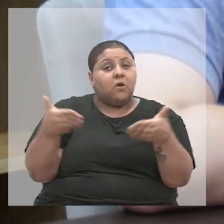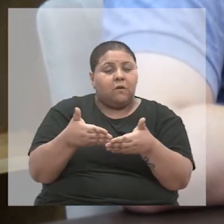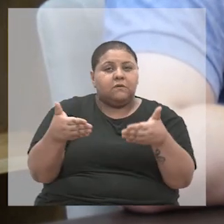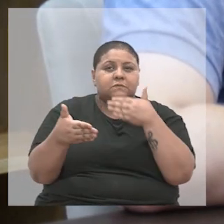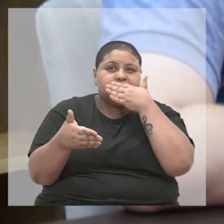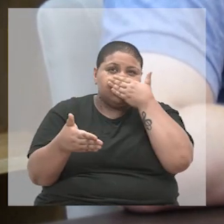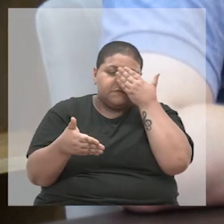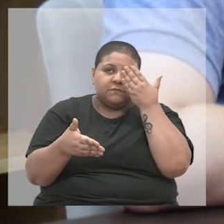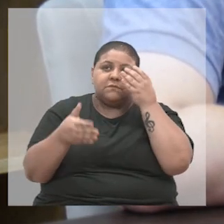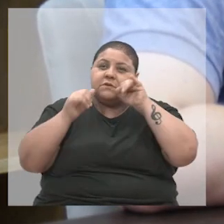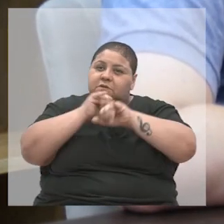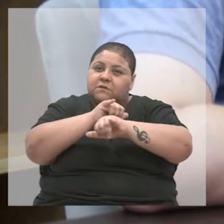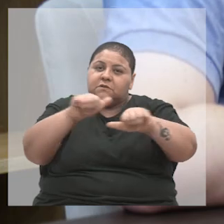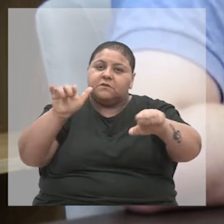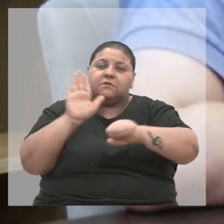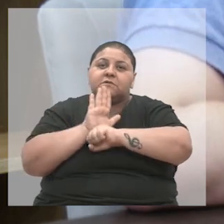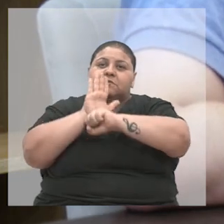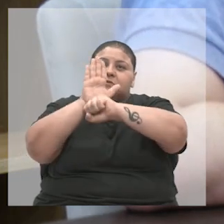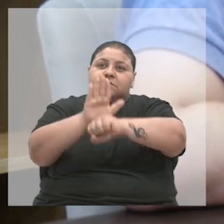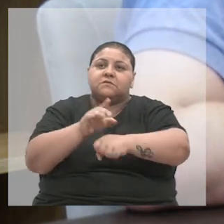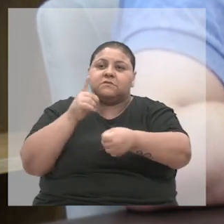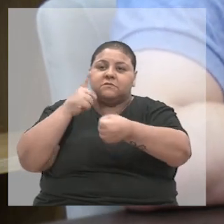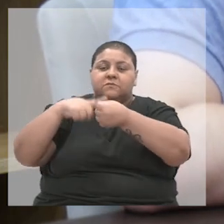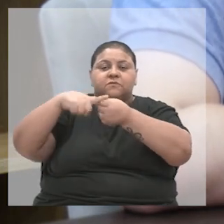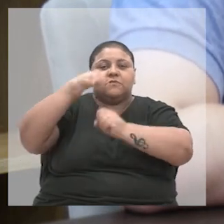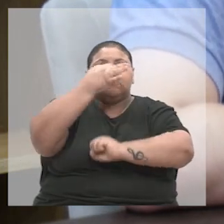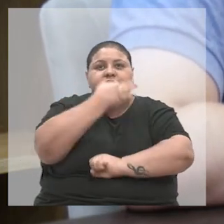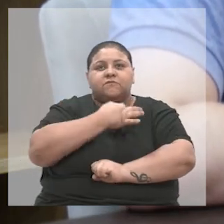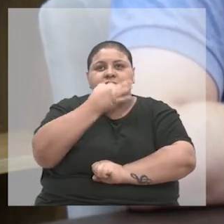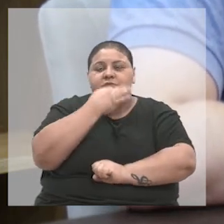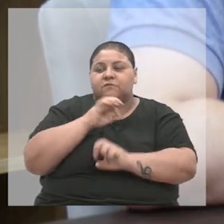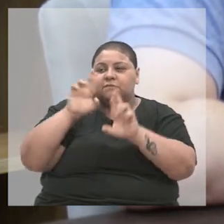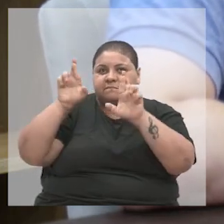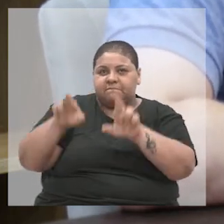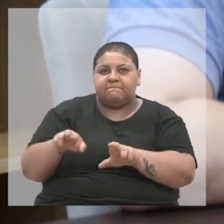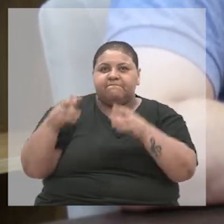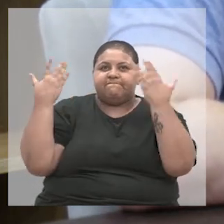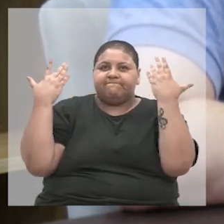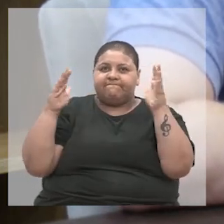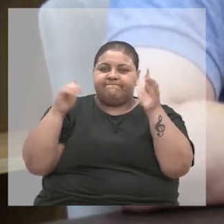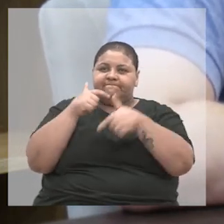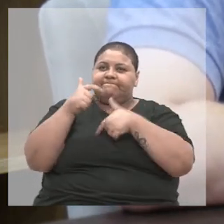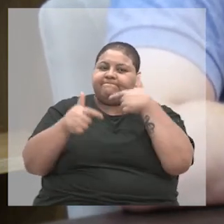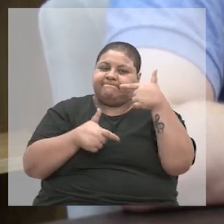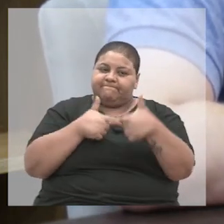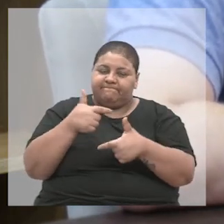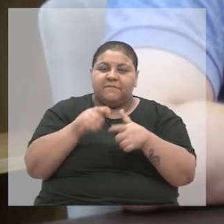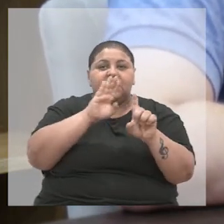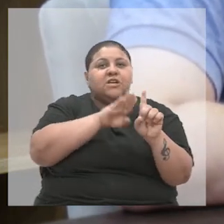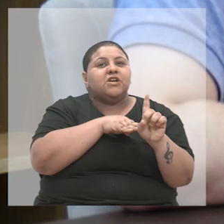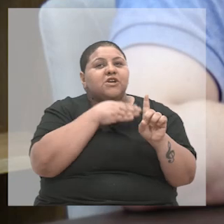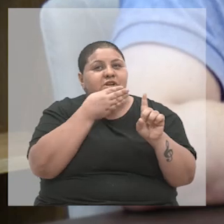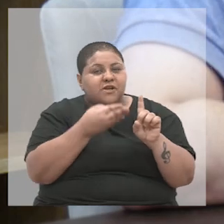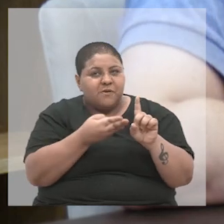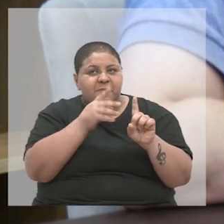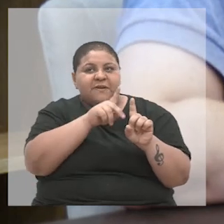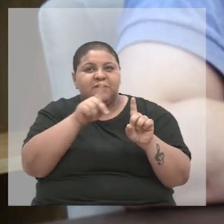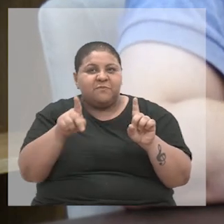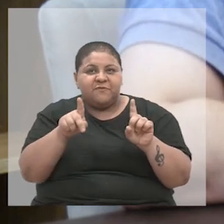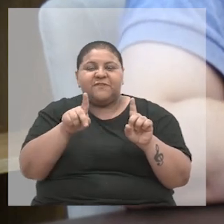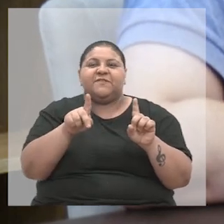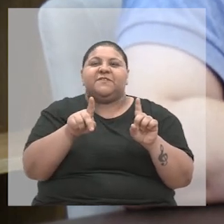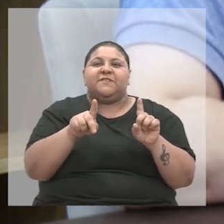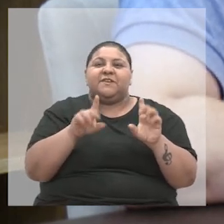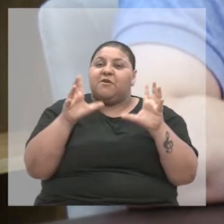pessoas que estão hoje, né, compartilhando e ajudando a nossa cidade, Caxias do Sul, na nossa região. Parabéns pelo trabalho. Uma homenagem ao